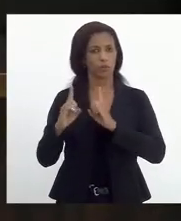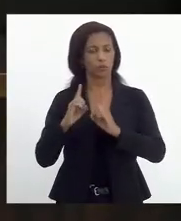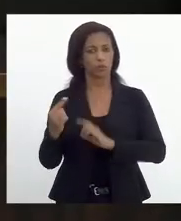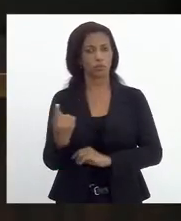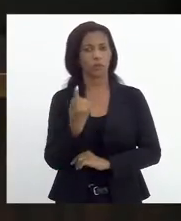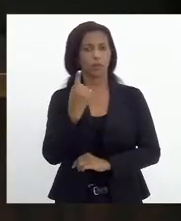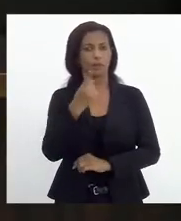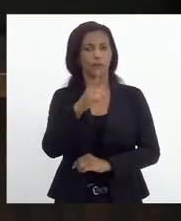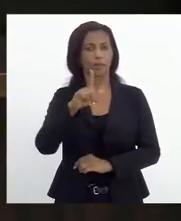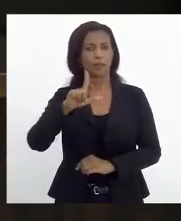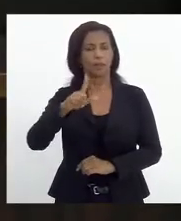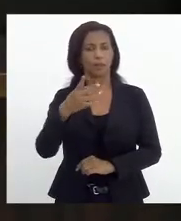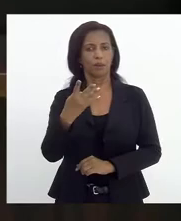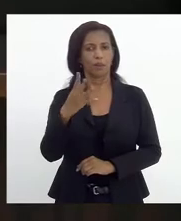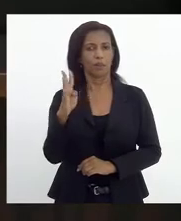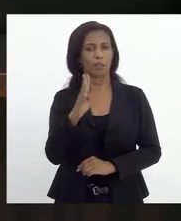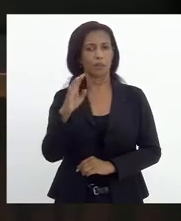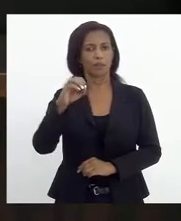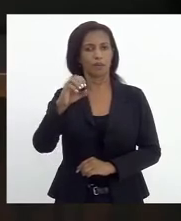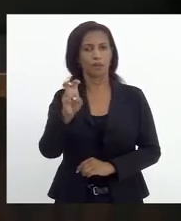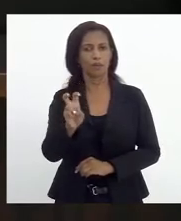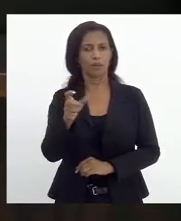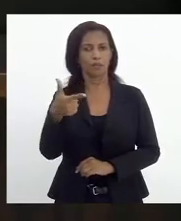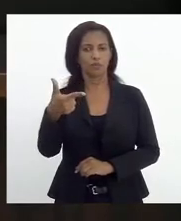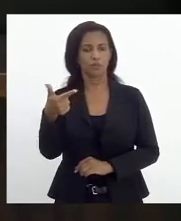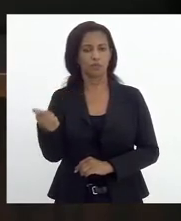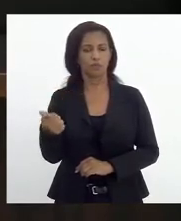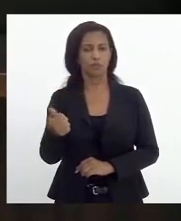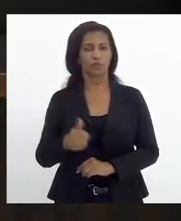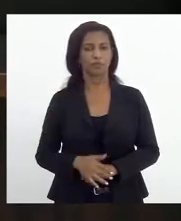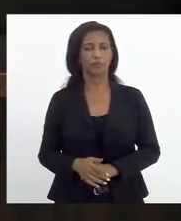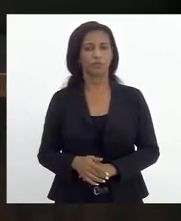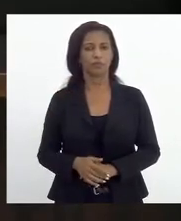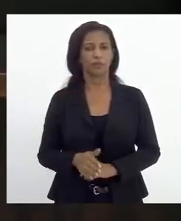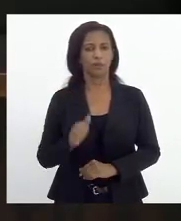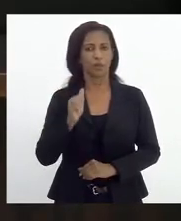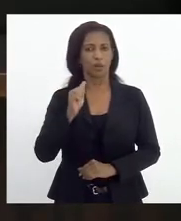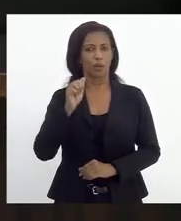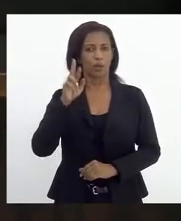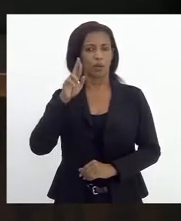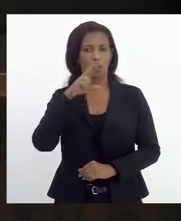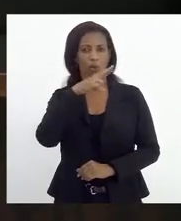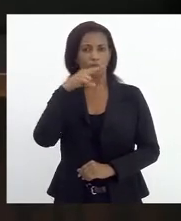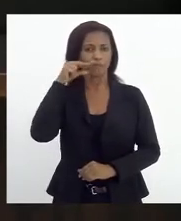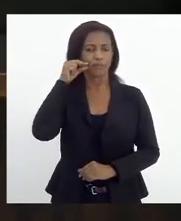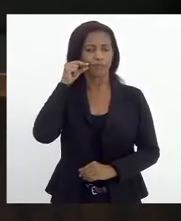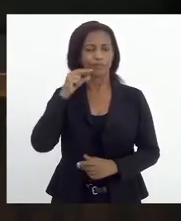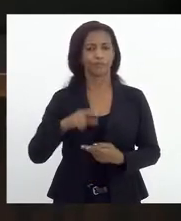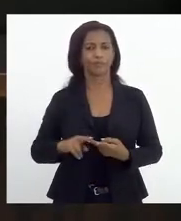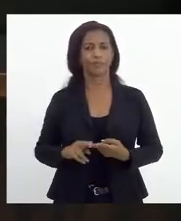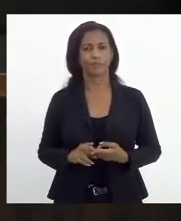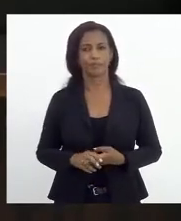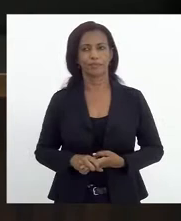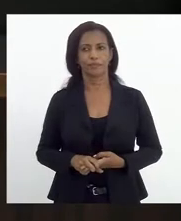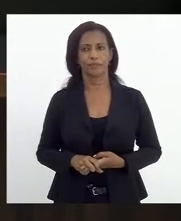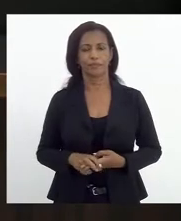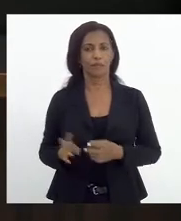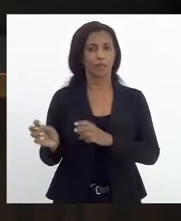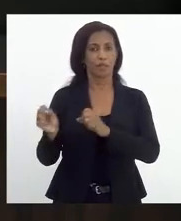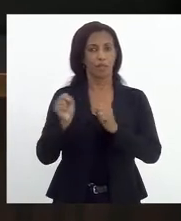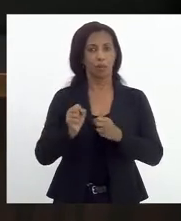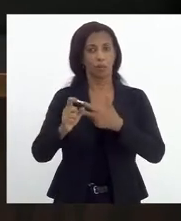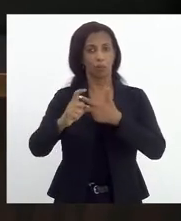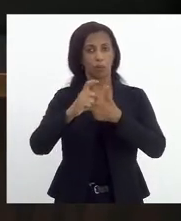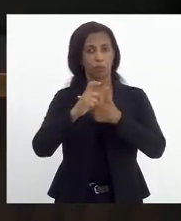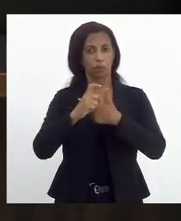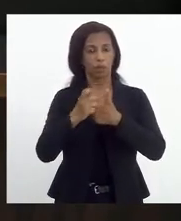única, projeto de lei 4405 de 21, de autoria do deputado Rosenberg Reis, que o Poder